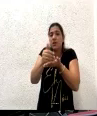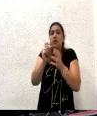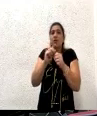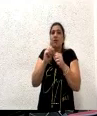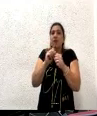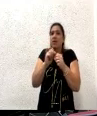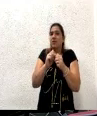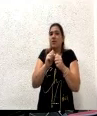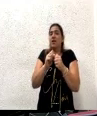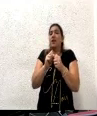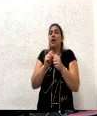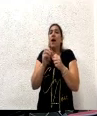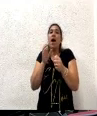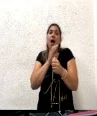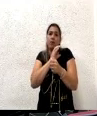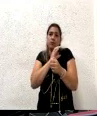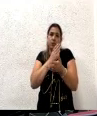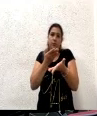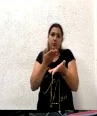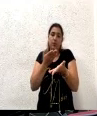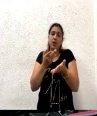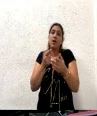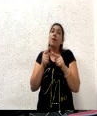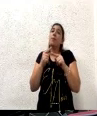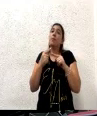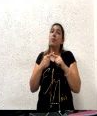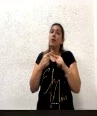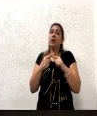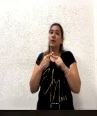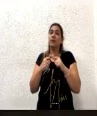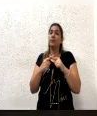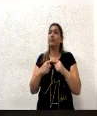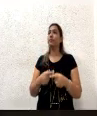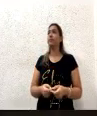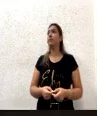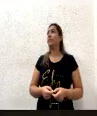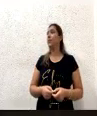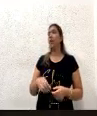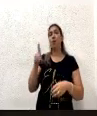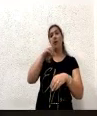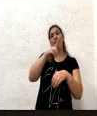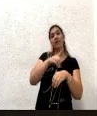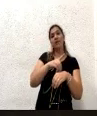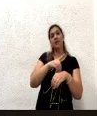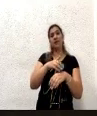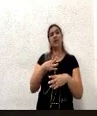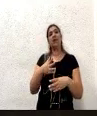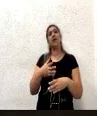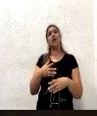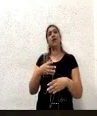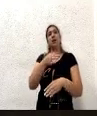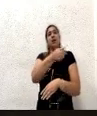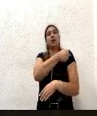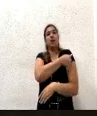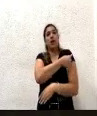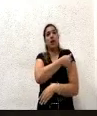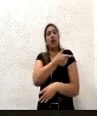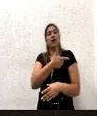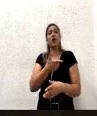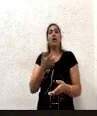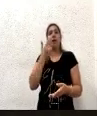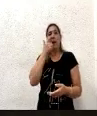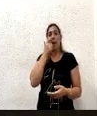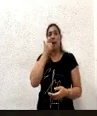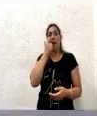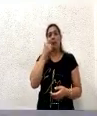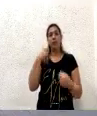ser uma vacina mais fácil de administrar, porque ela é uma dose. Então, a gente toma uma dose e pronto. E aí já